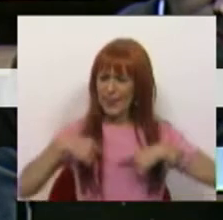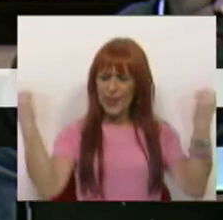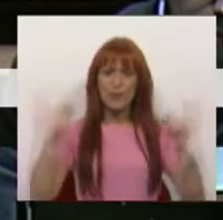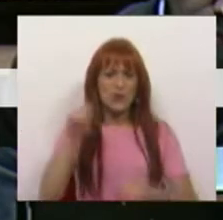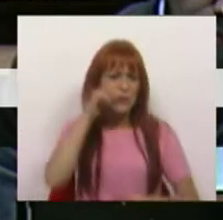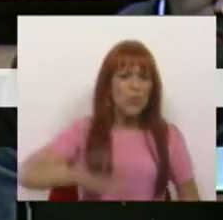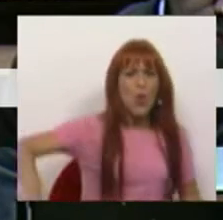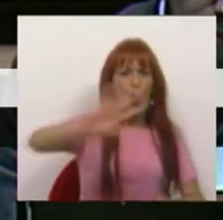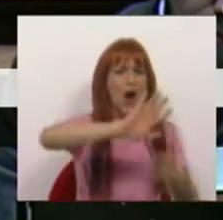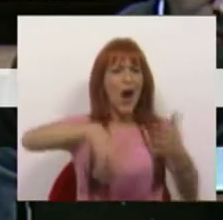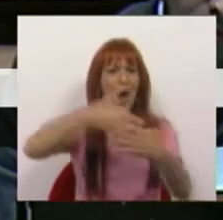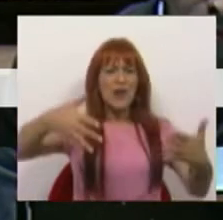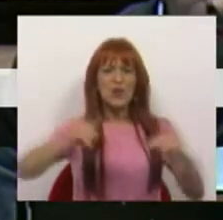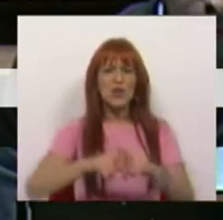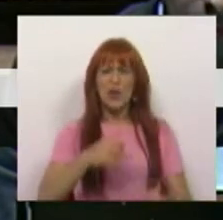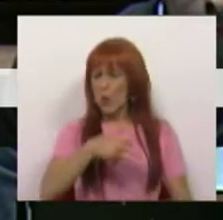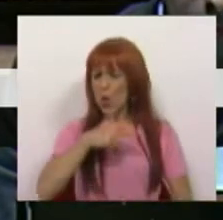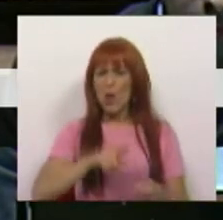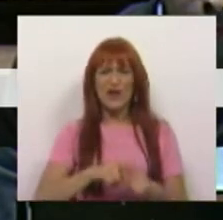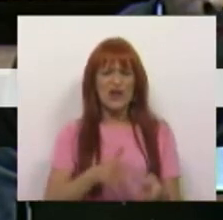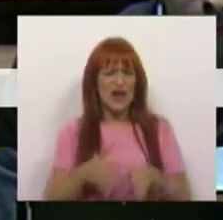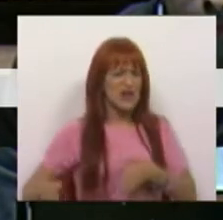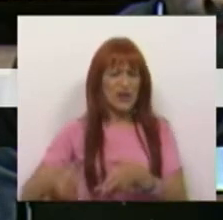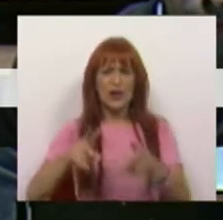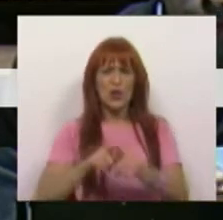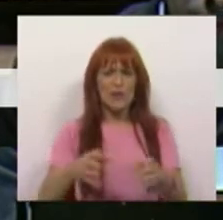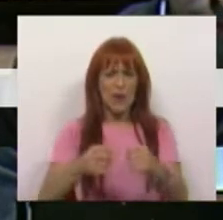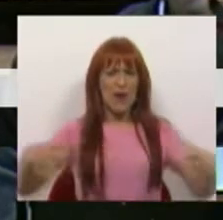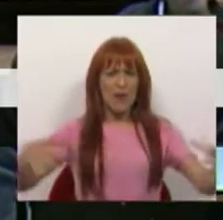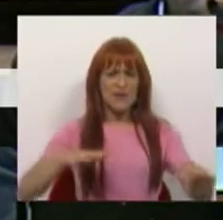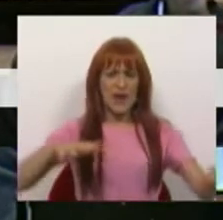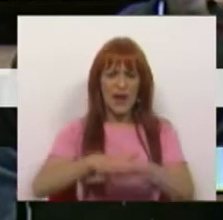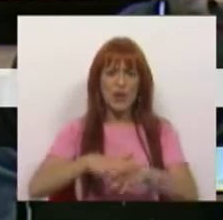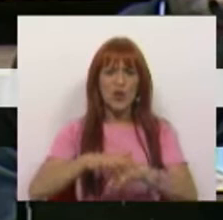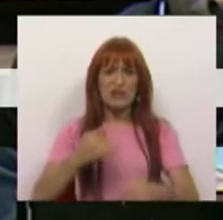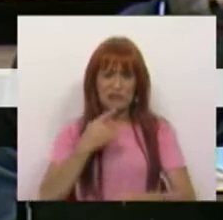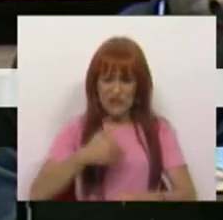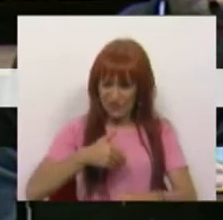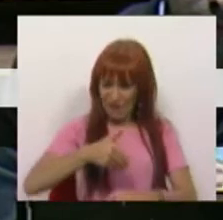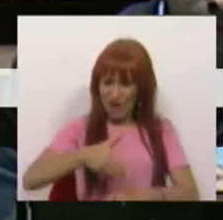na cobertura de horários e a desastrosa estratégia de expansão da rede que se anuncia.